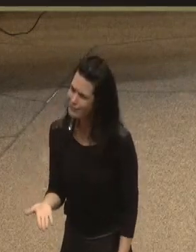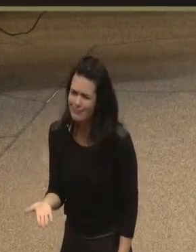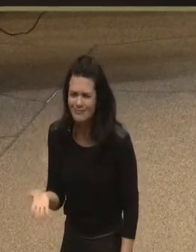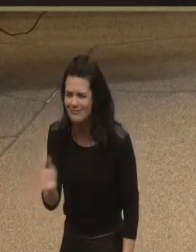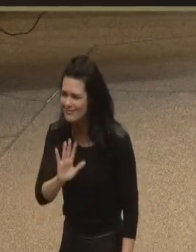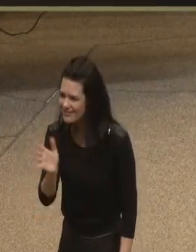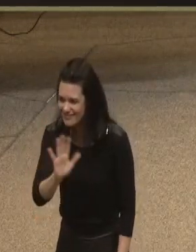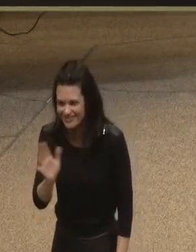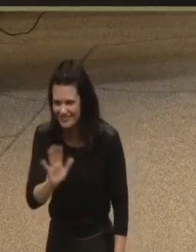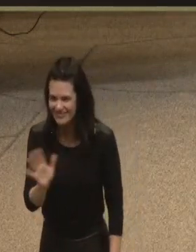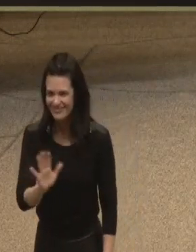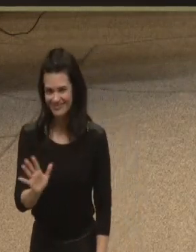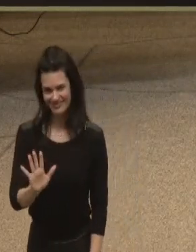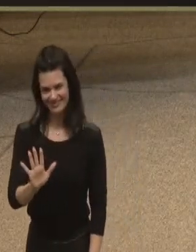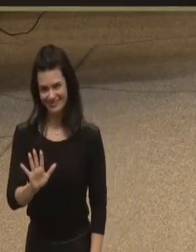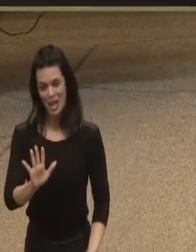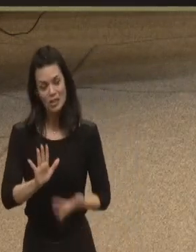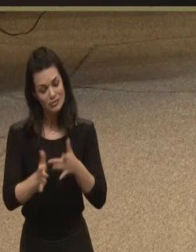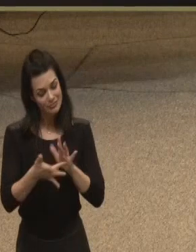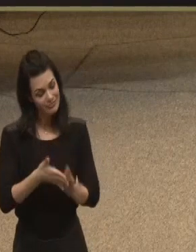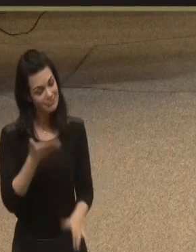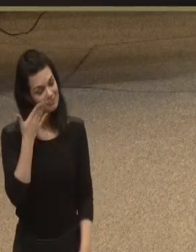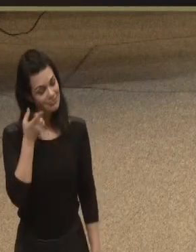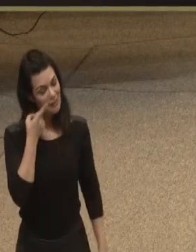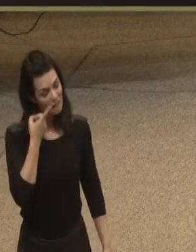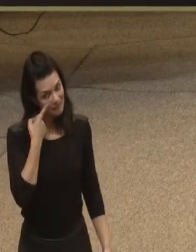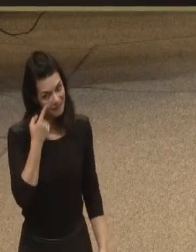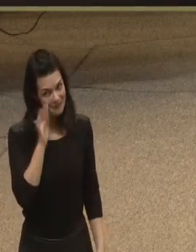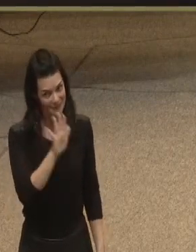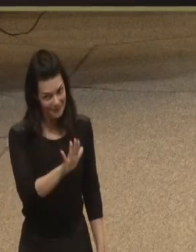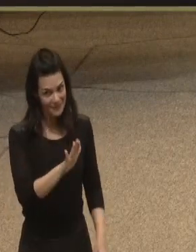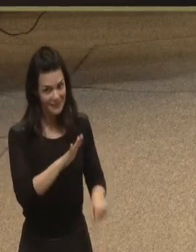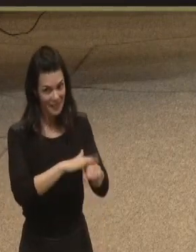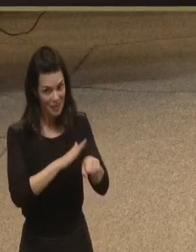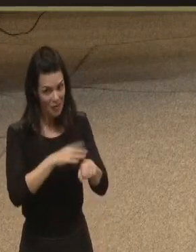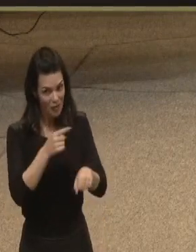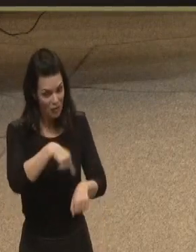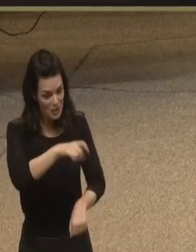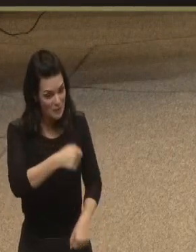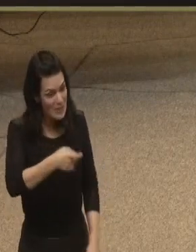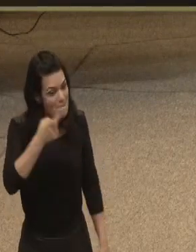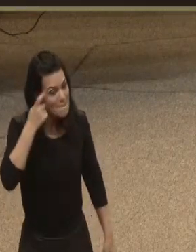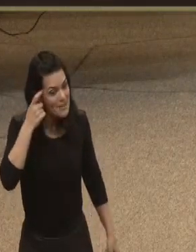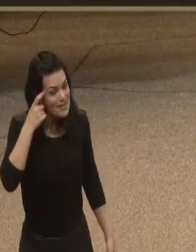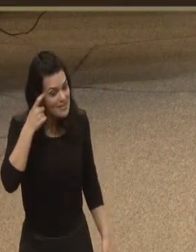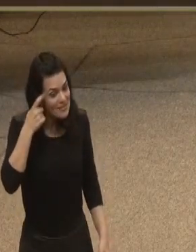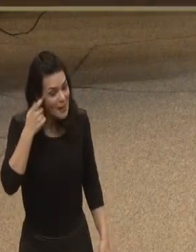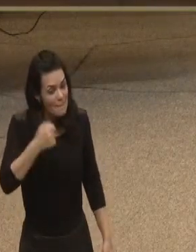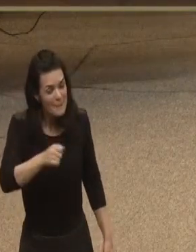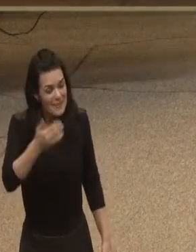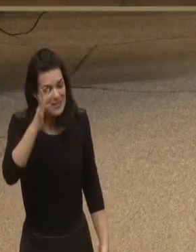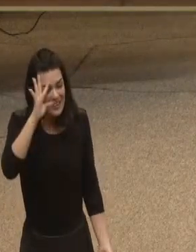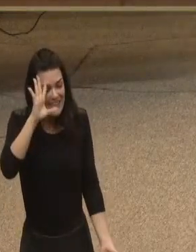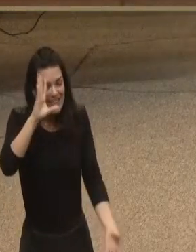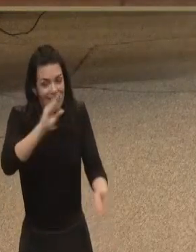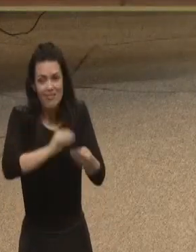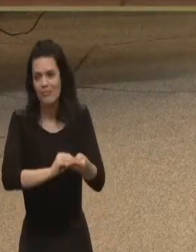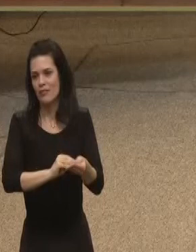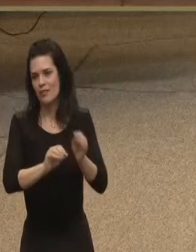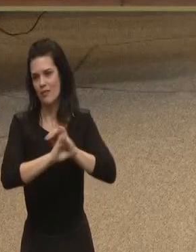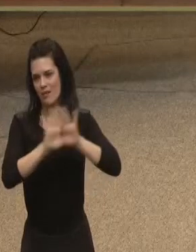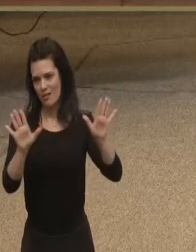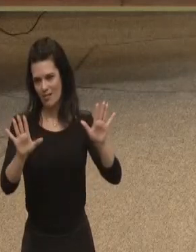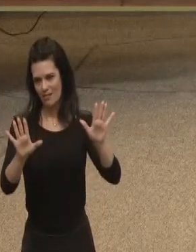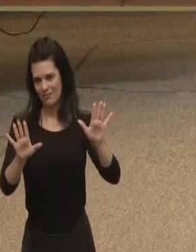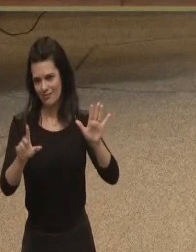Jesus chama esses homens a uma reflexão quando ele diz que eles precisavam compreender. No